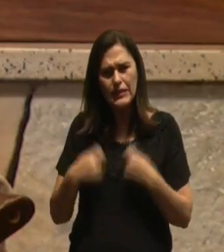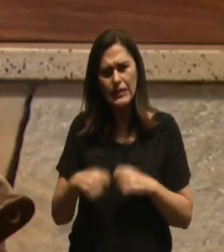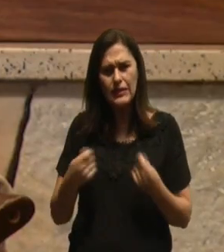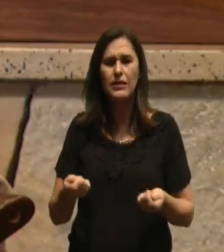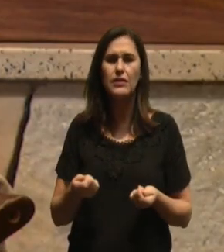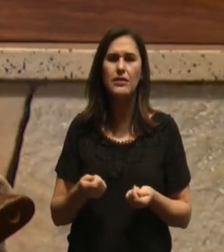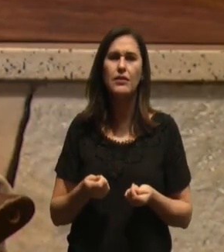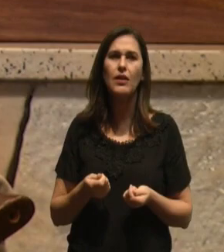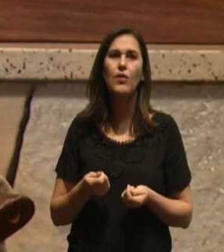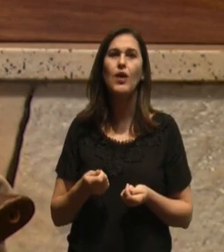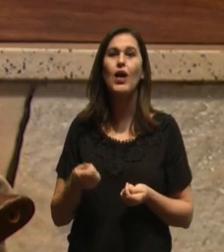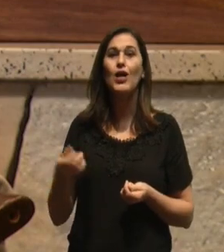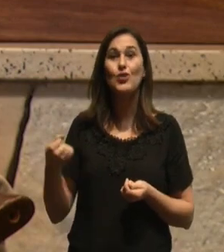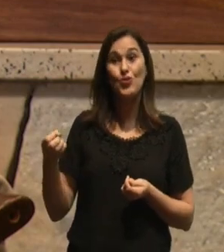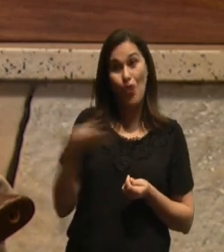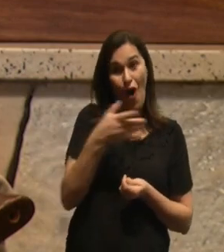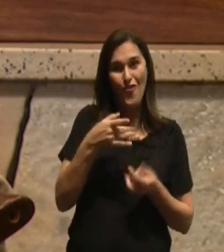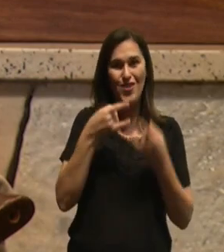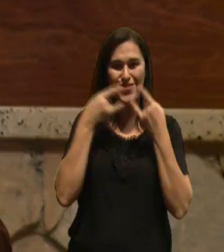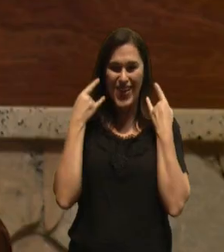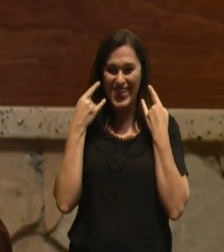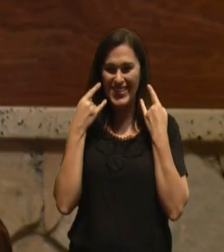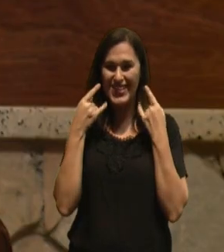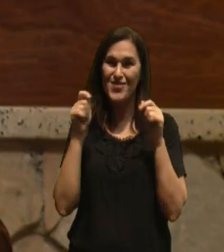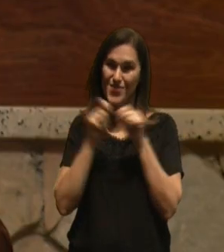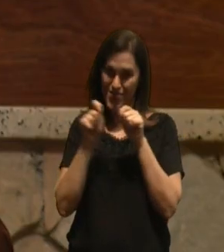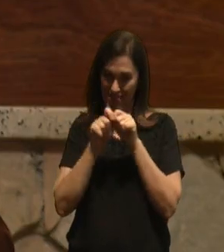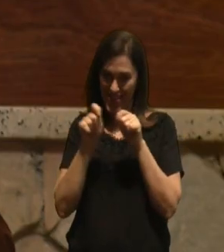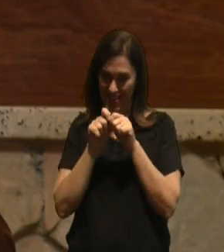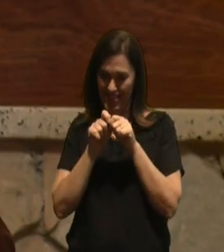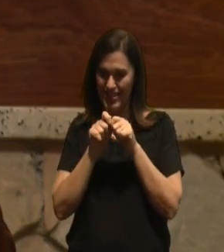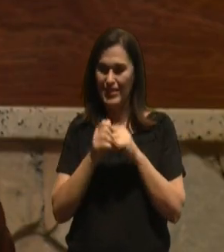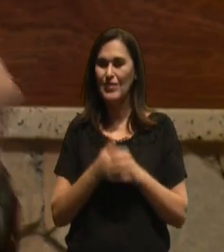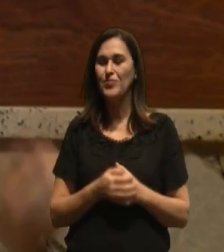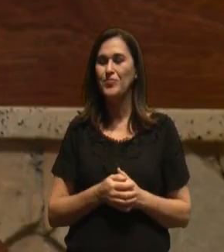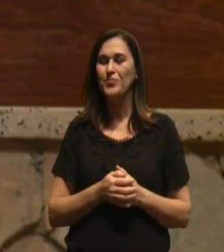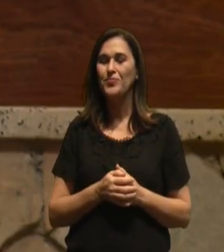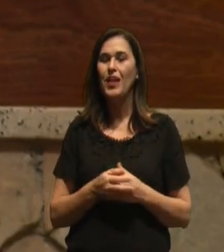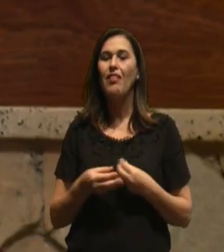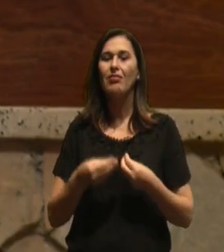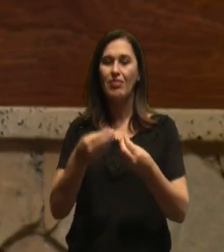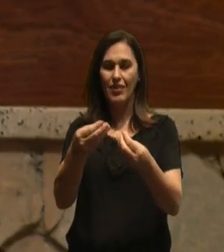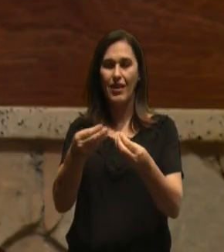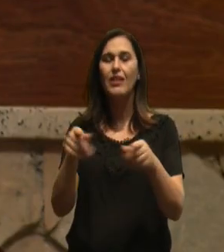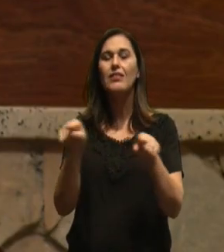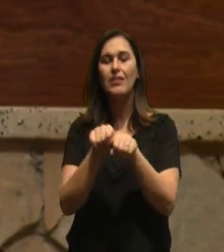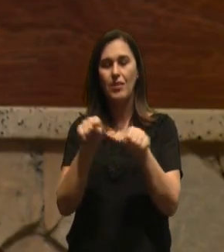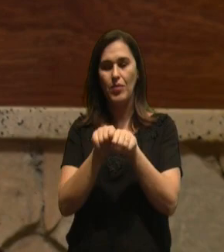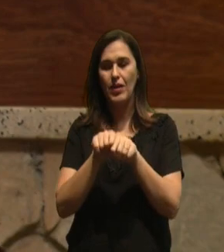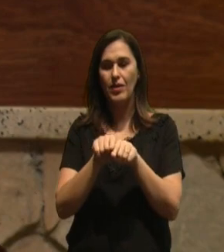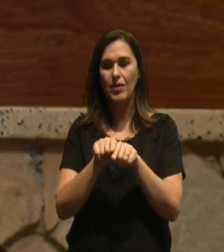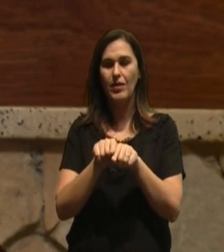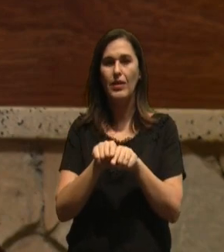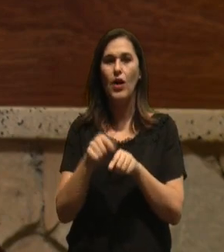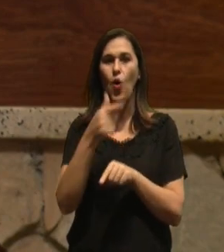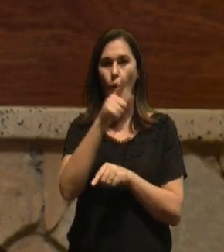as próximas máscaras serem confeccionadas vão ser destinadas também para o